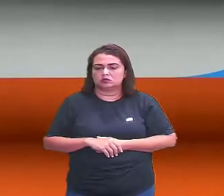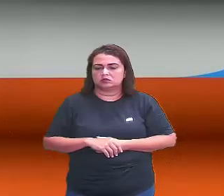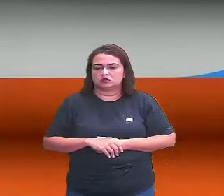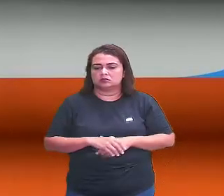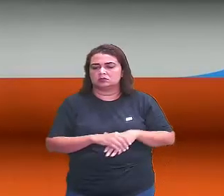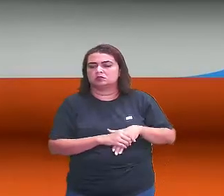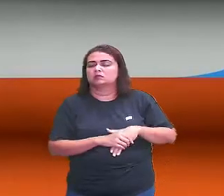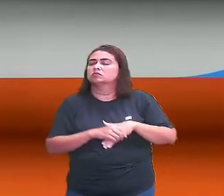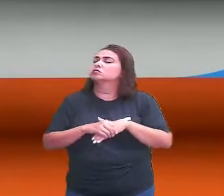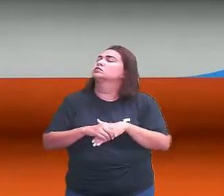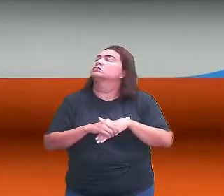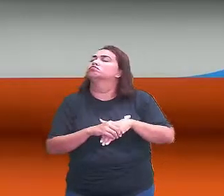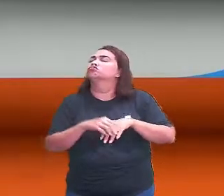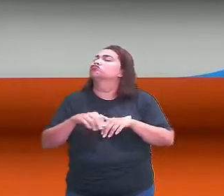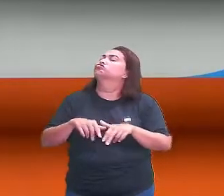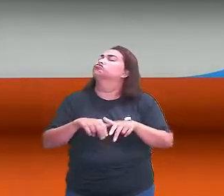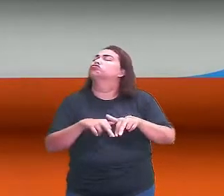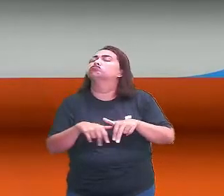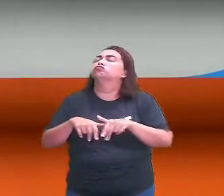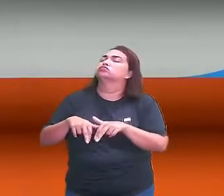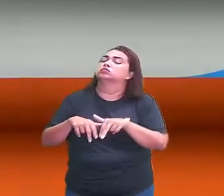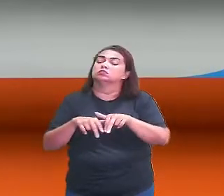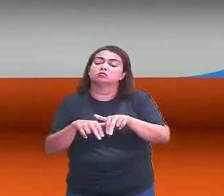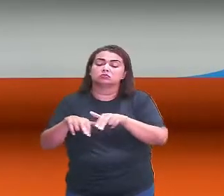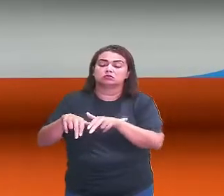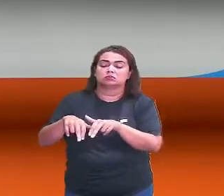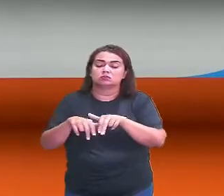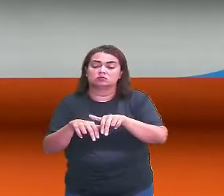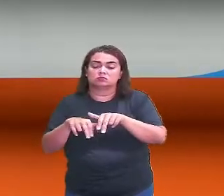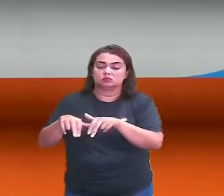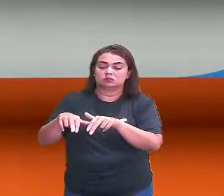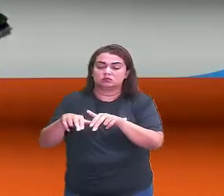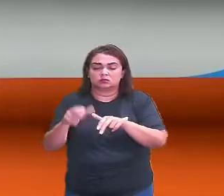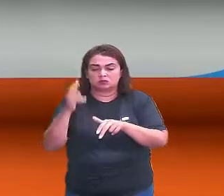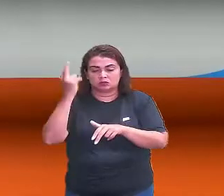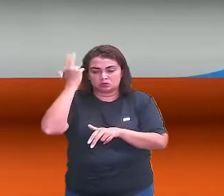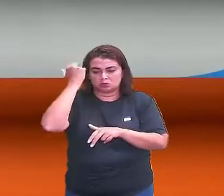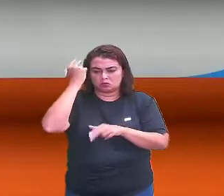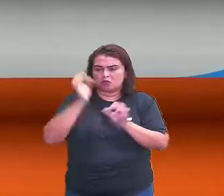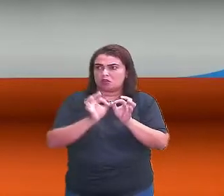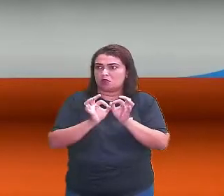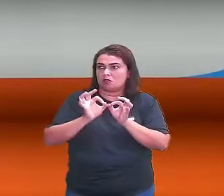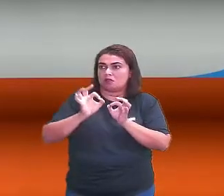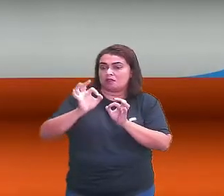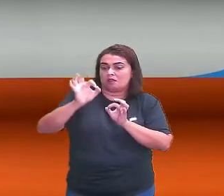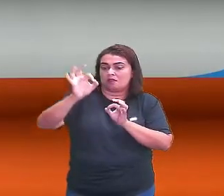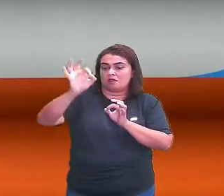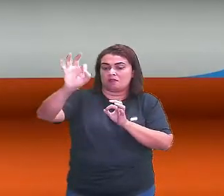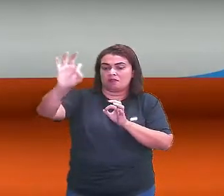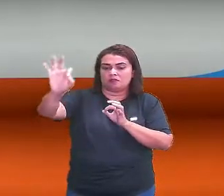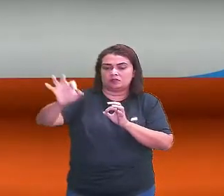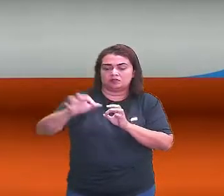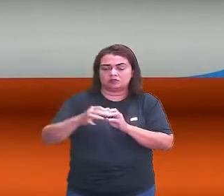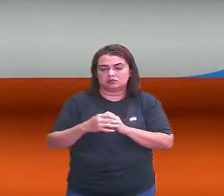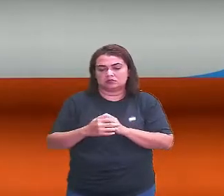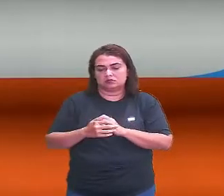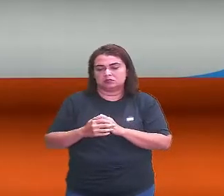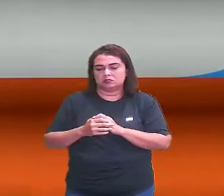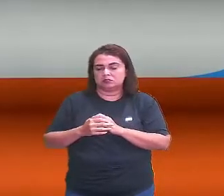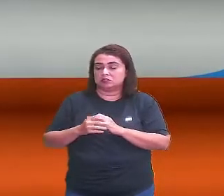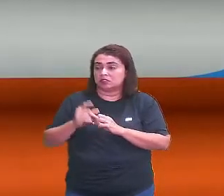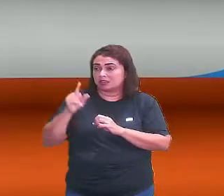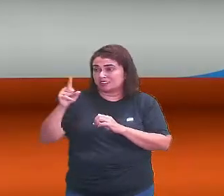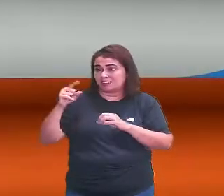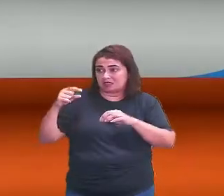E saiu andando com ele pela floresta. O coelhinho levou Douglas para bem longe, até que chegaram numa